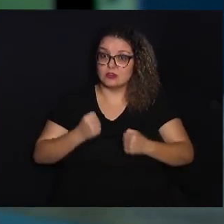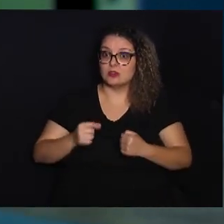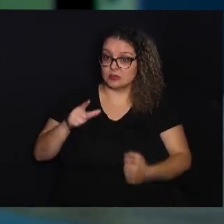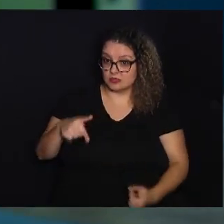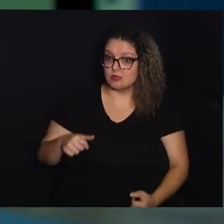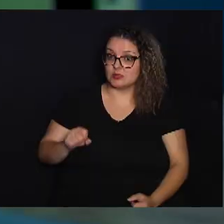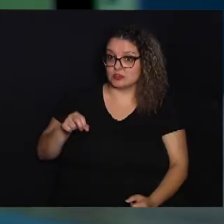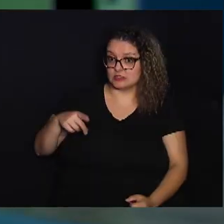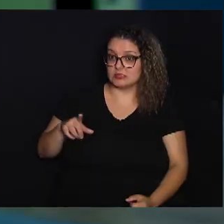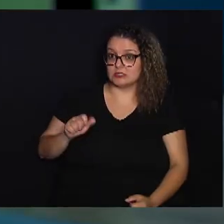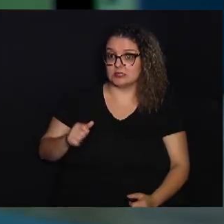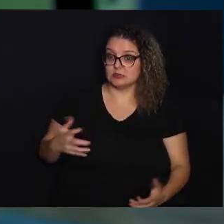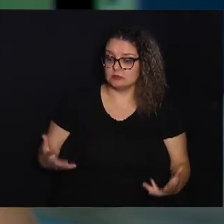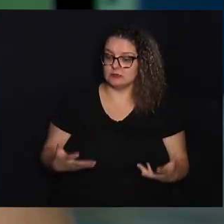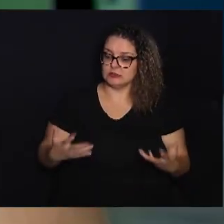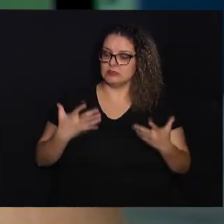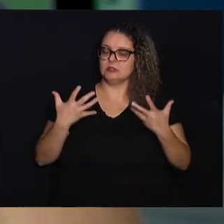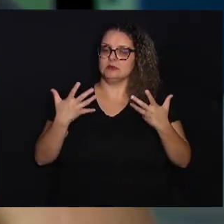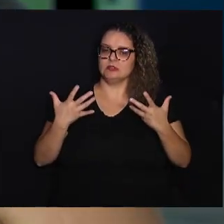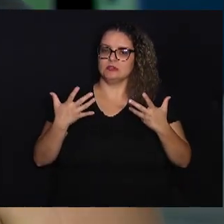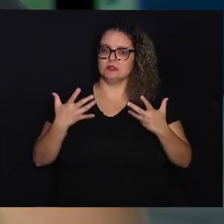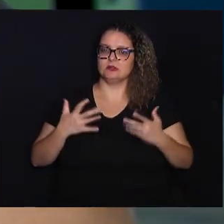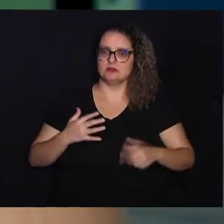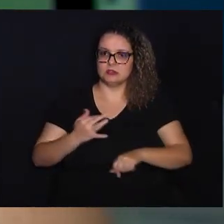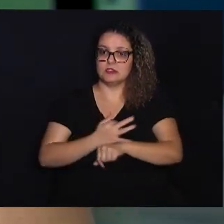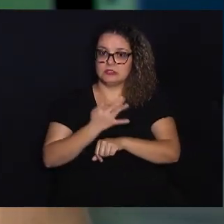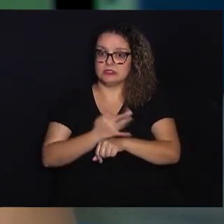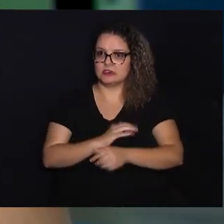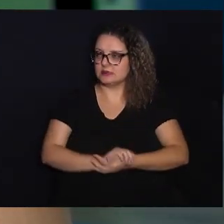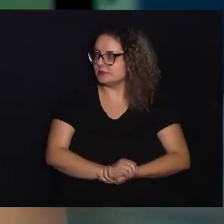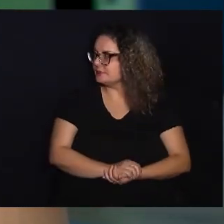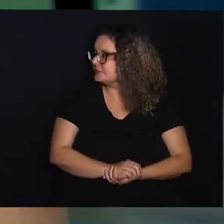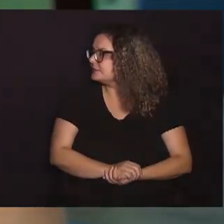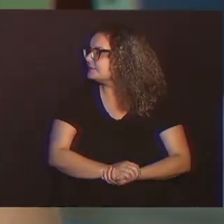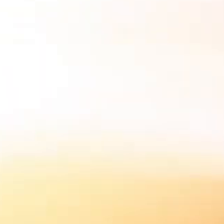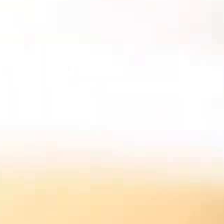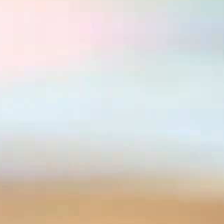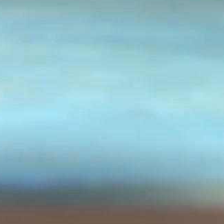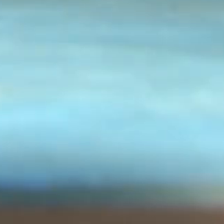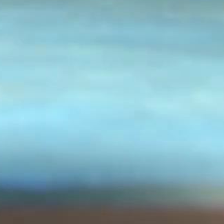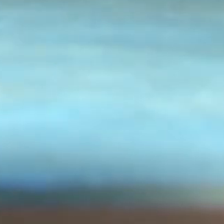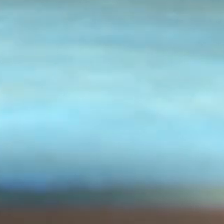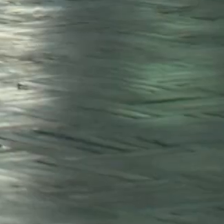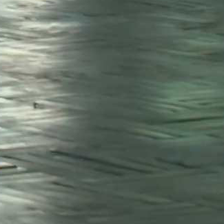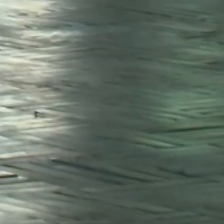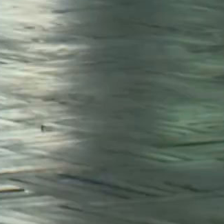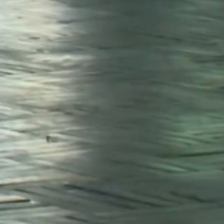prática. Agora eu tô tendo essa prática por causa do stand-up, que me deu uma resistência.